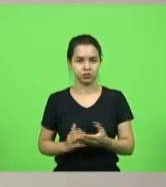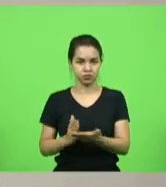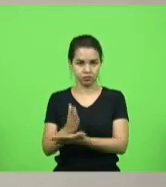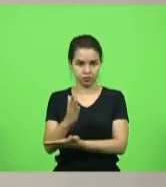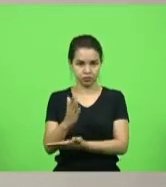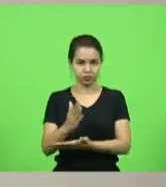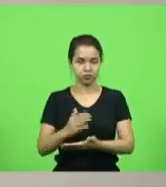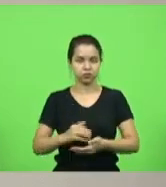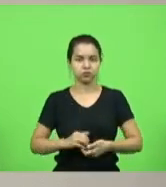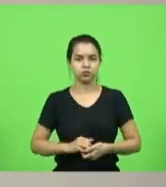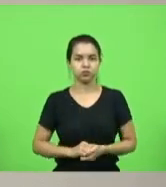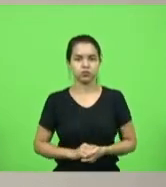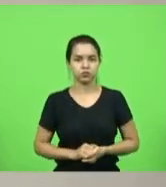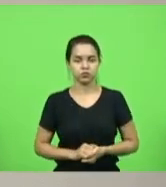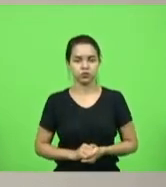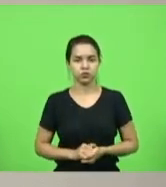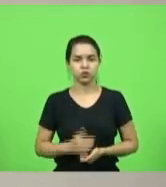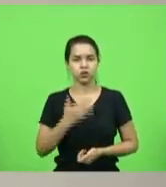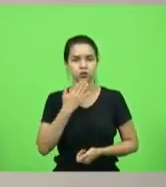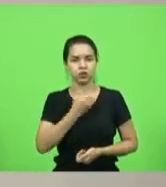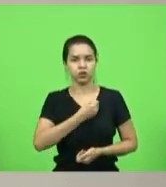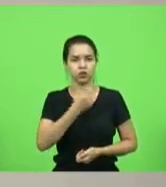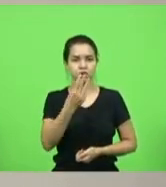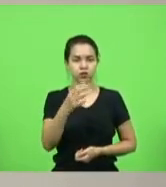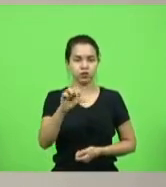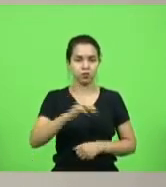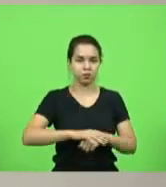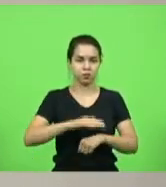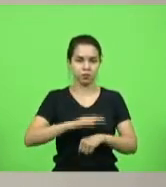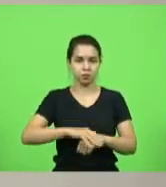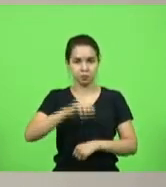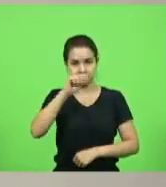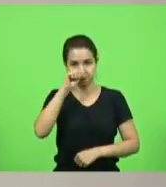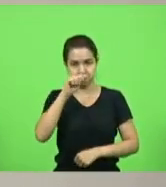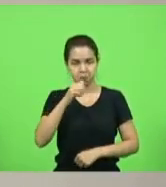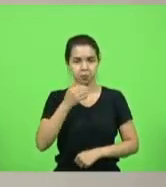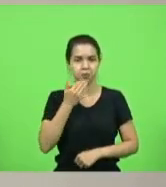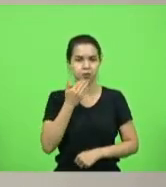Aprovado por unanimidade. Requerimento 39, autoria do deputado João Amin,